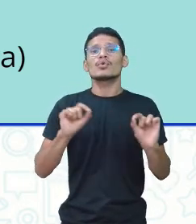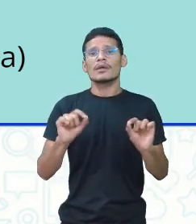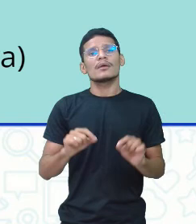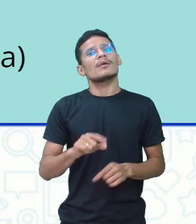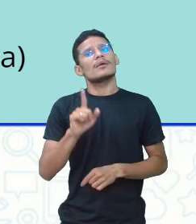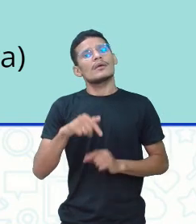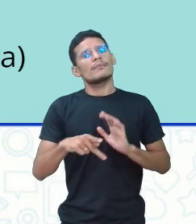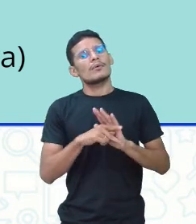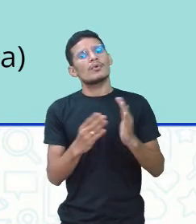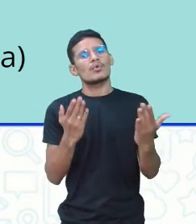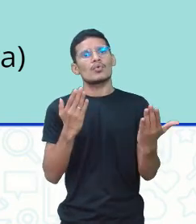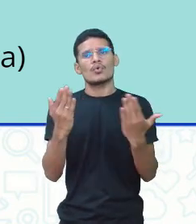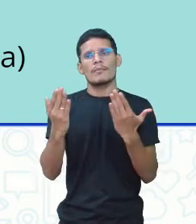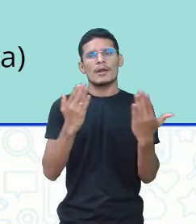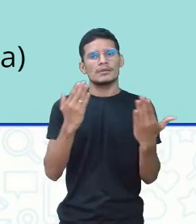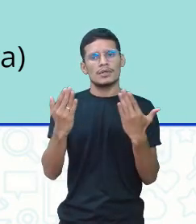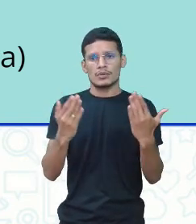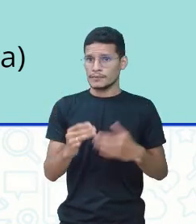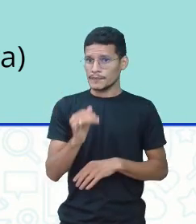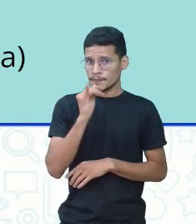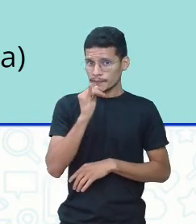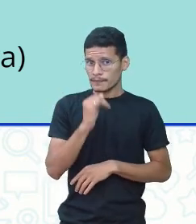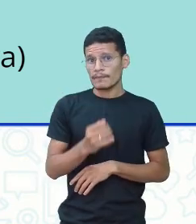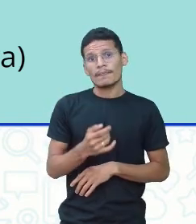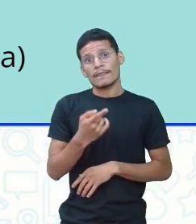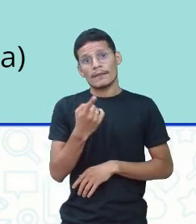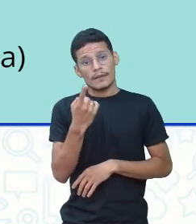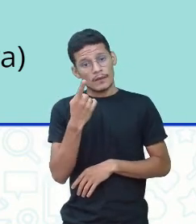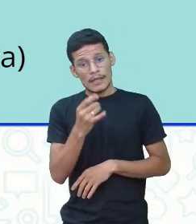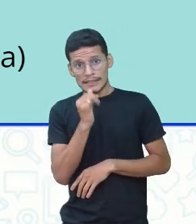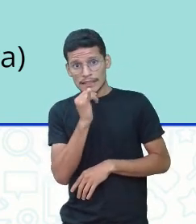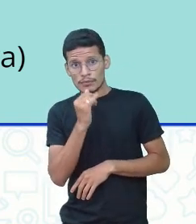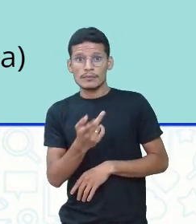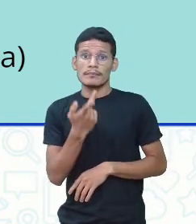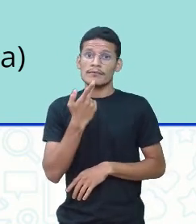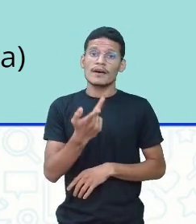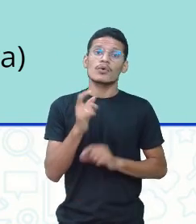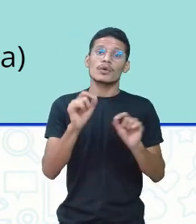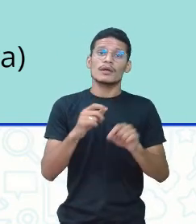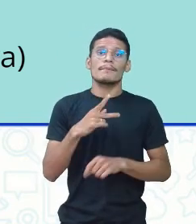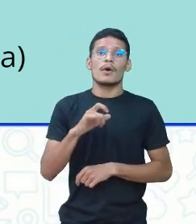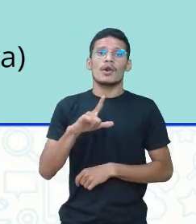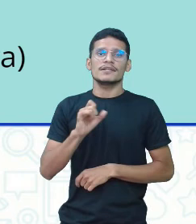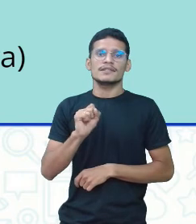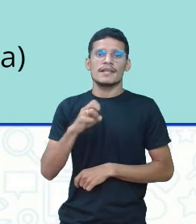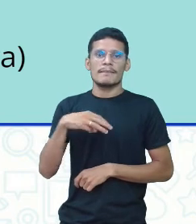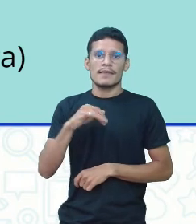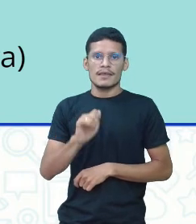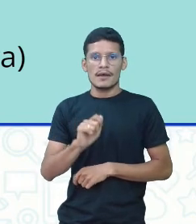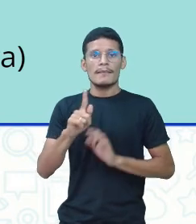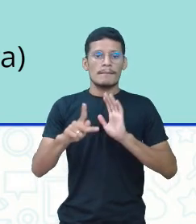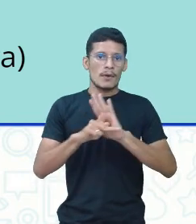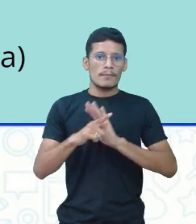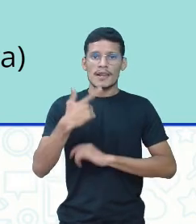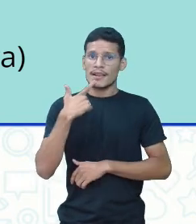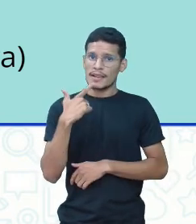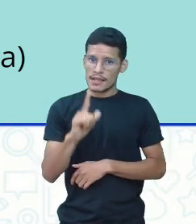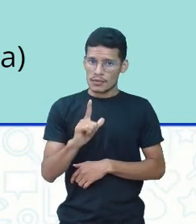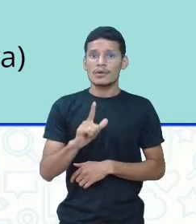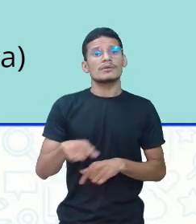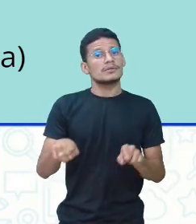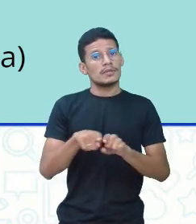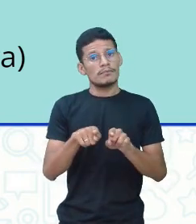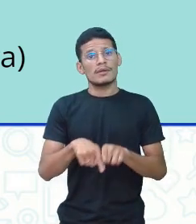uma comparação. Então, aqui a gente tem um exemplo da polissemia da linguagem, da polissemia da língua, e como a